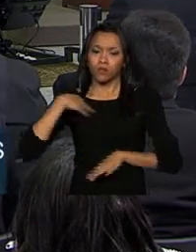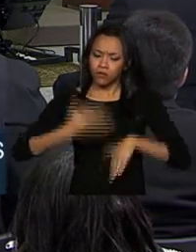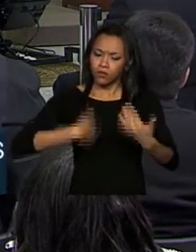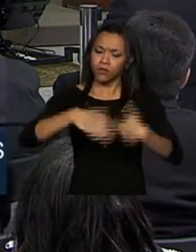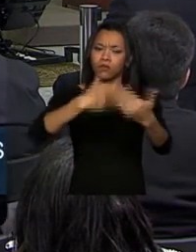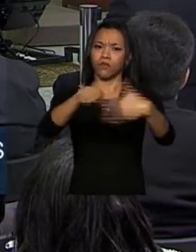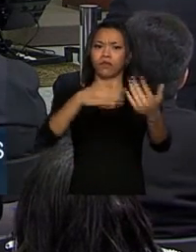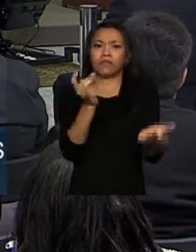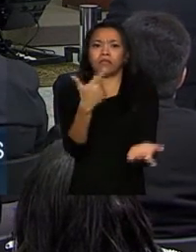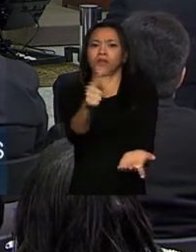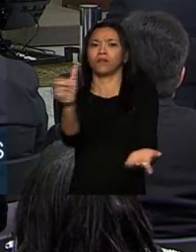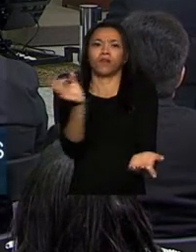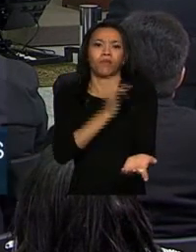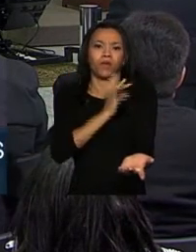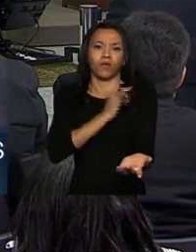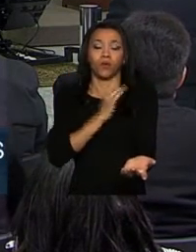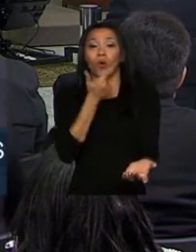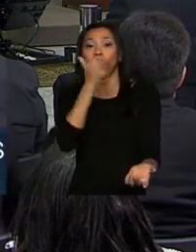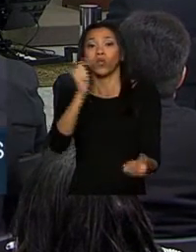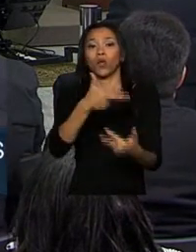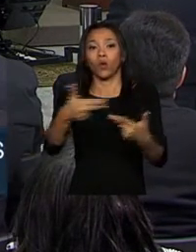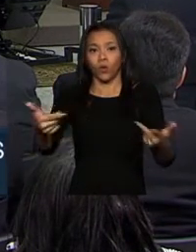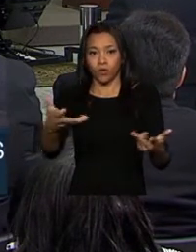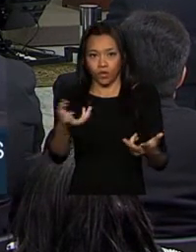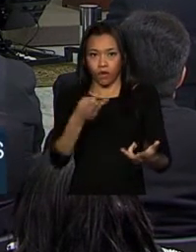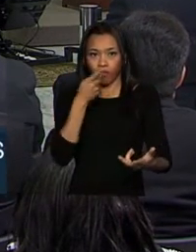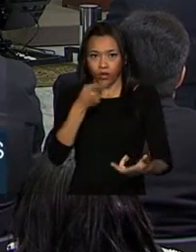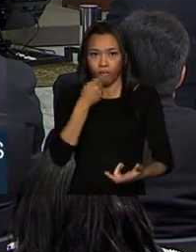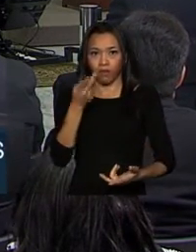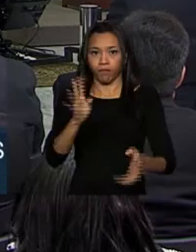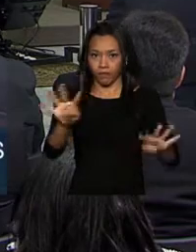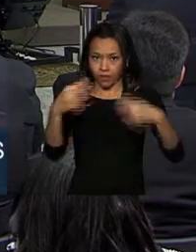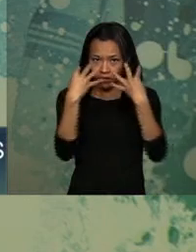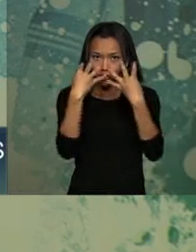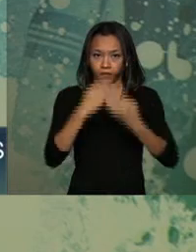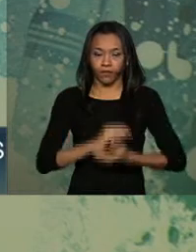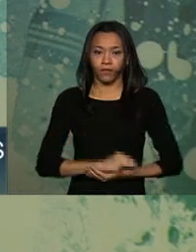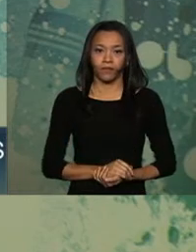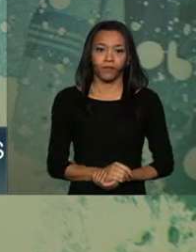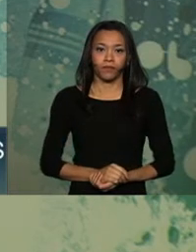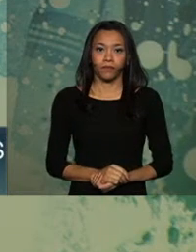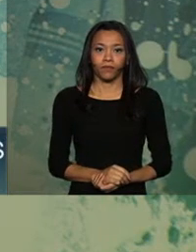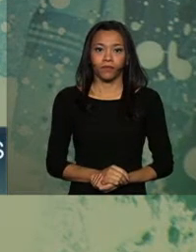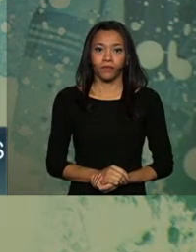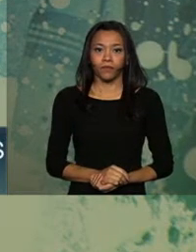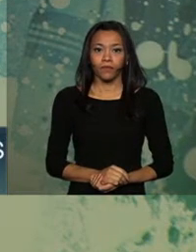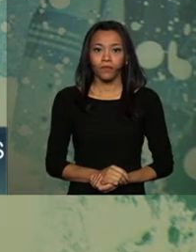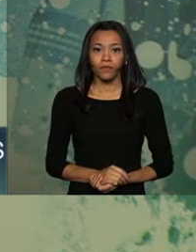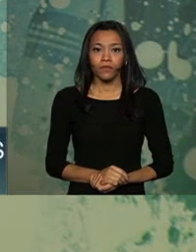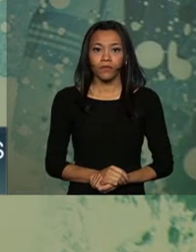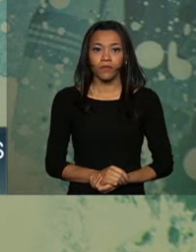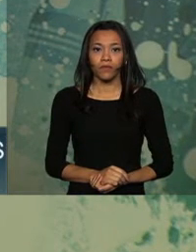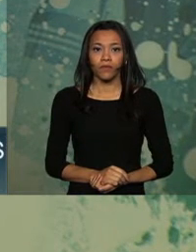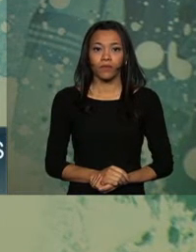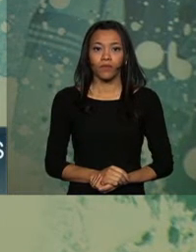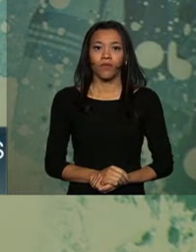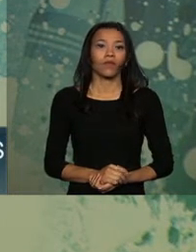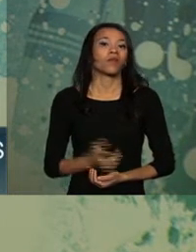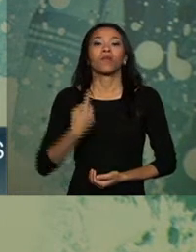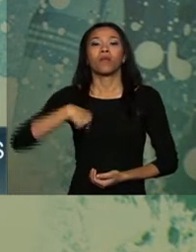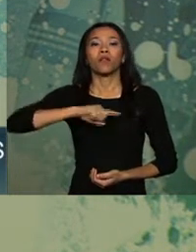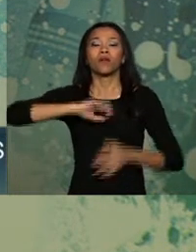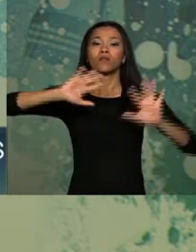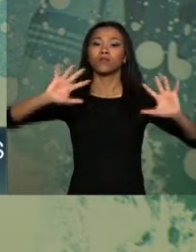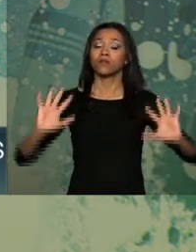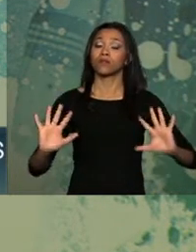medo. E outro ponto que eu gostaria de chamar muito a atenção, que é para nós comemorarmos